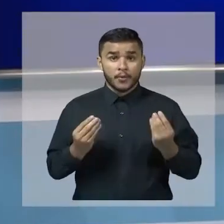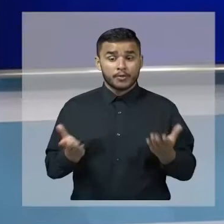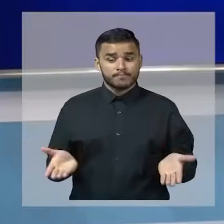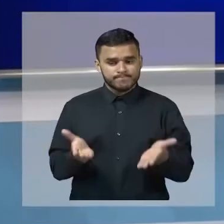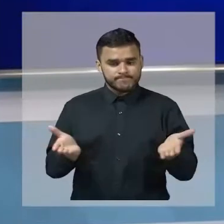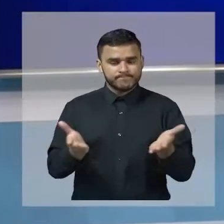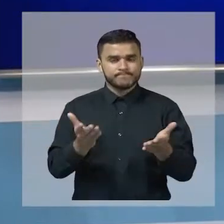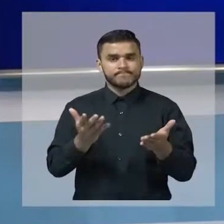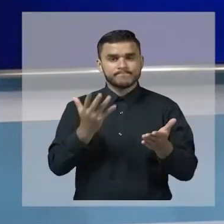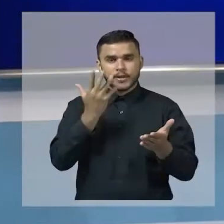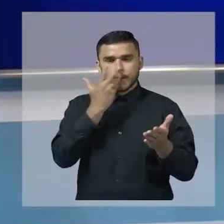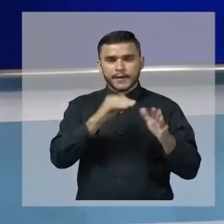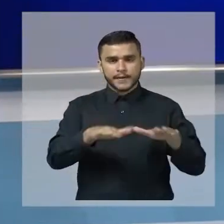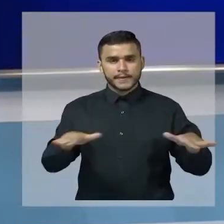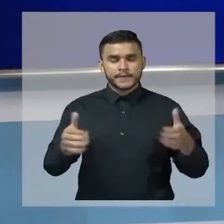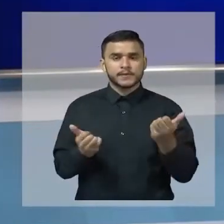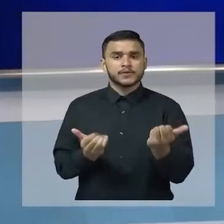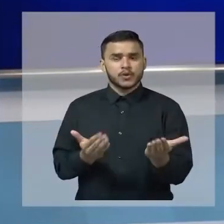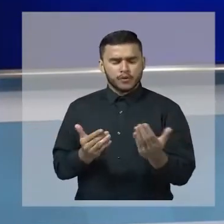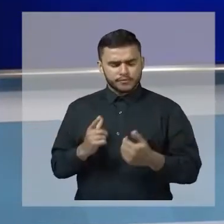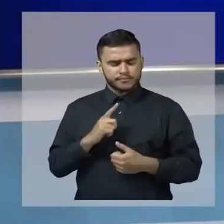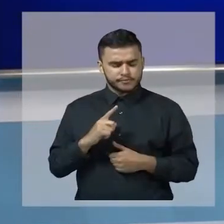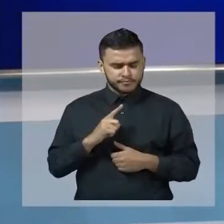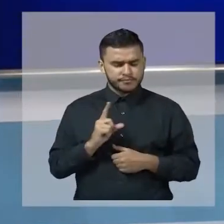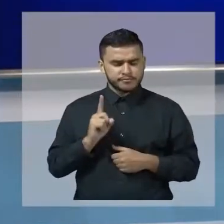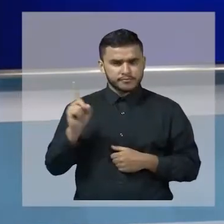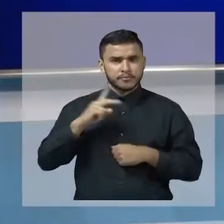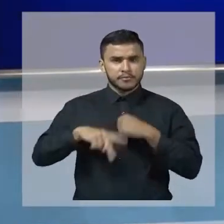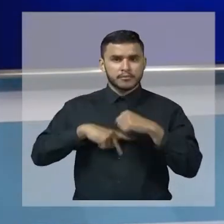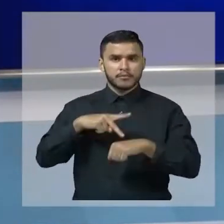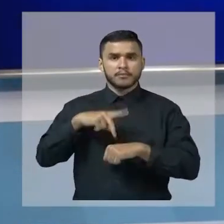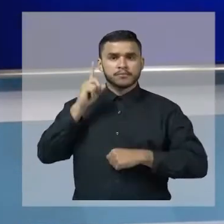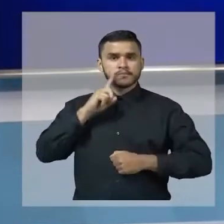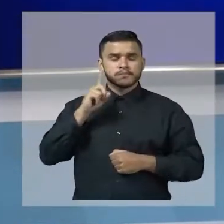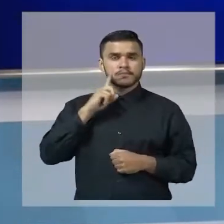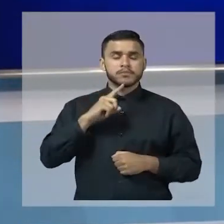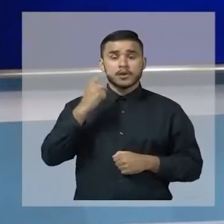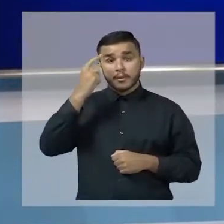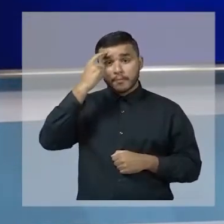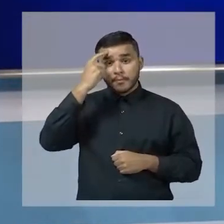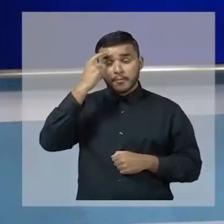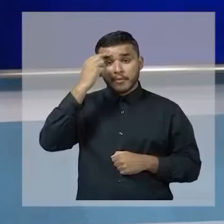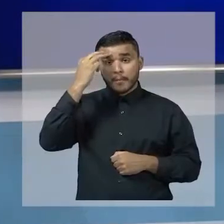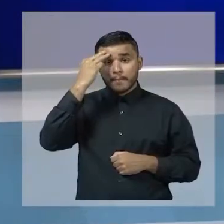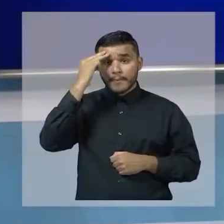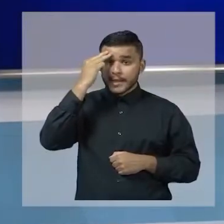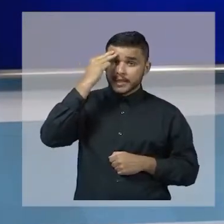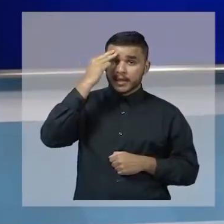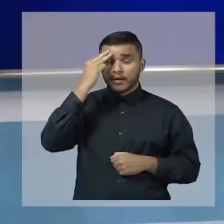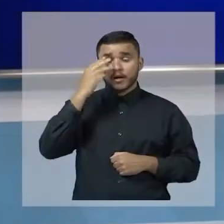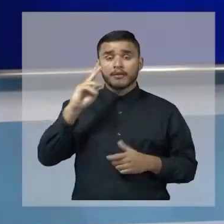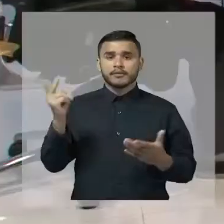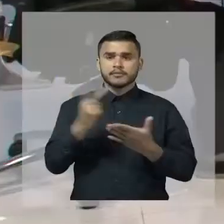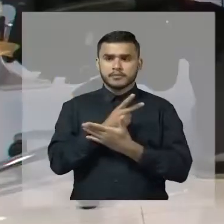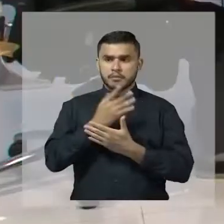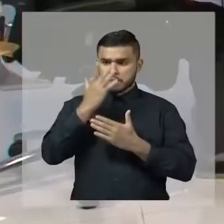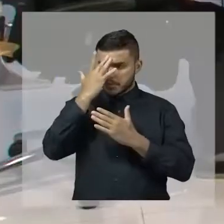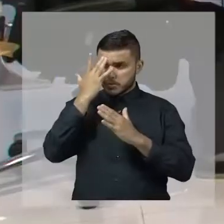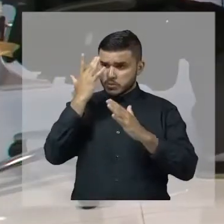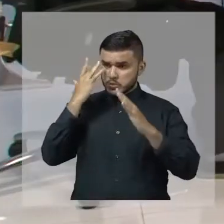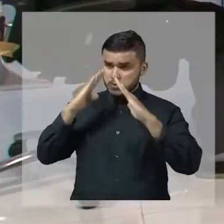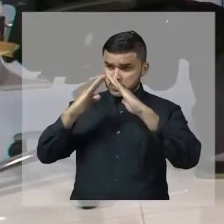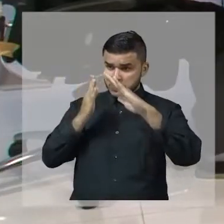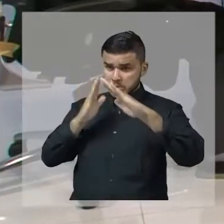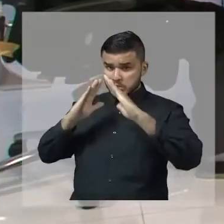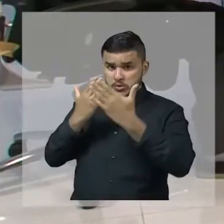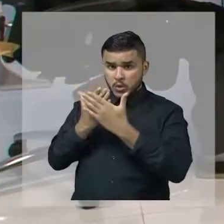mas nos Estados Unidos tem sempre comprovado desvios de saúde mental das pessoas que provocam tais barbáries.